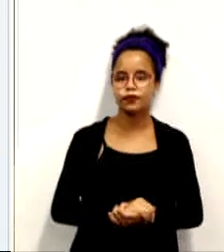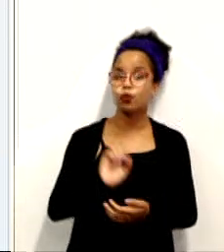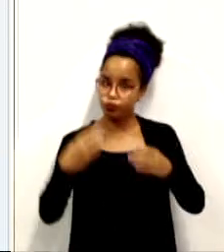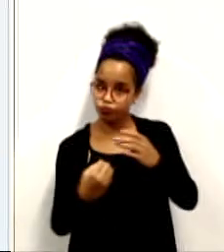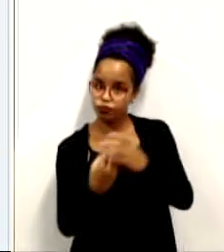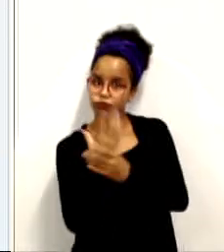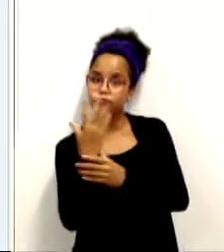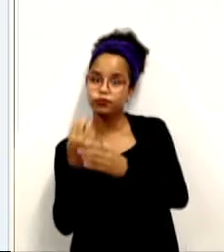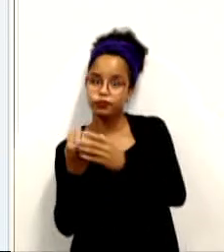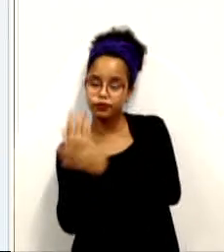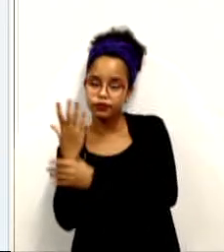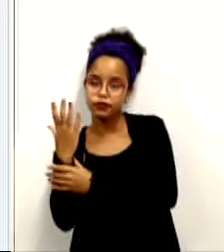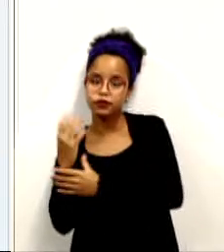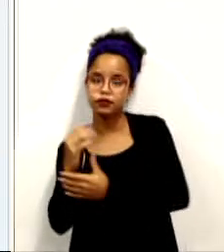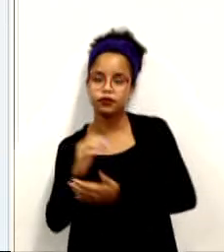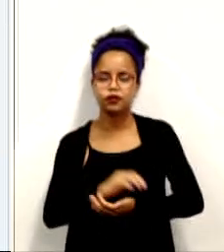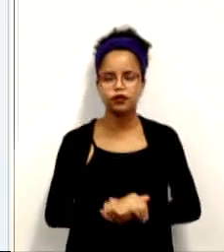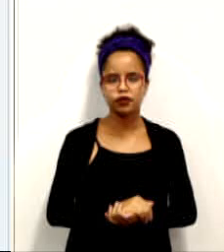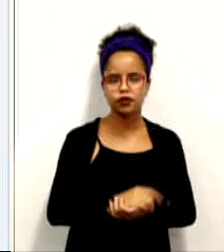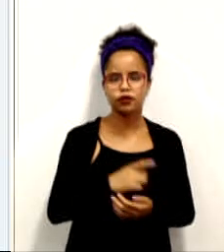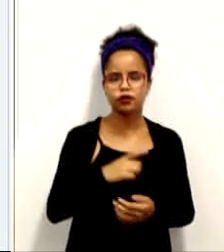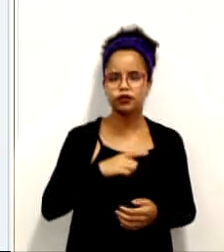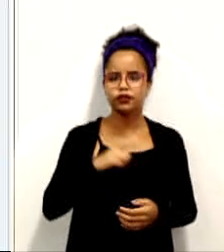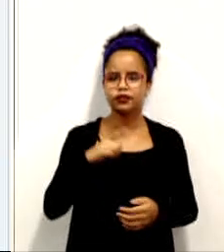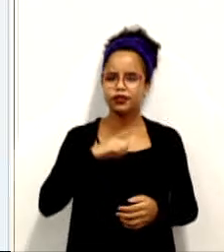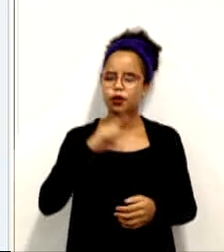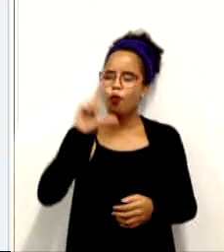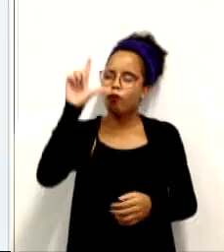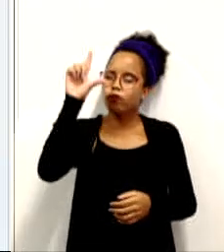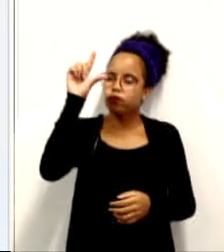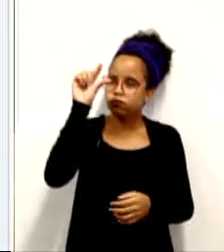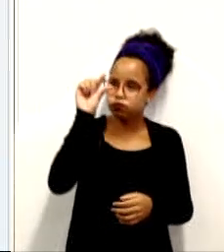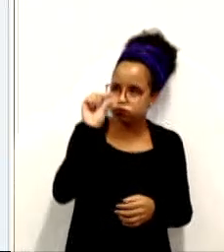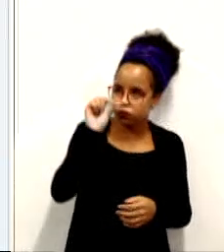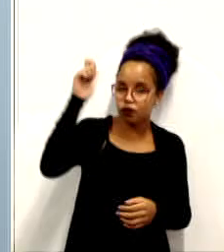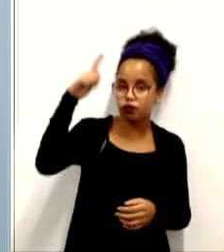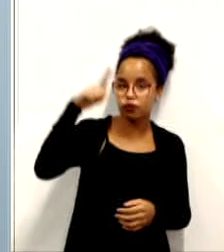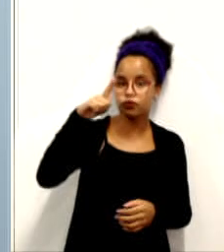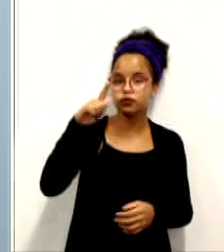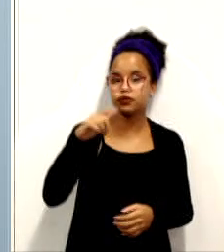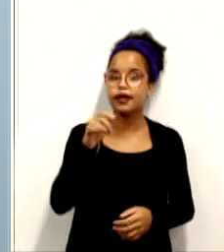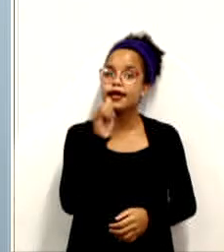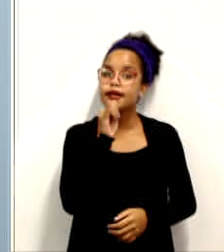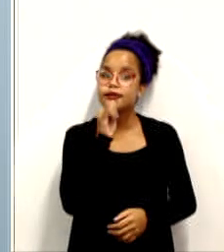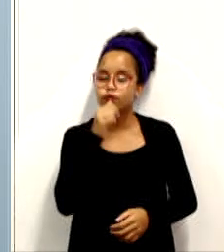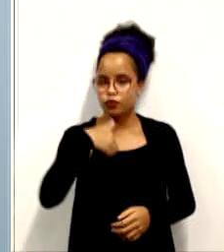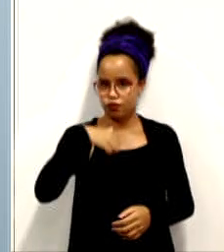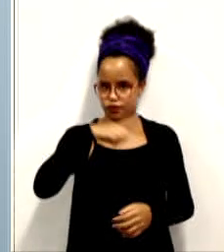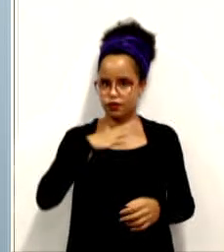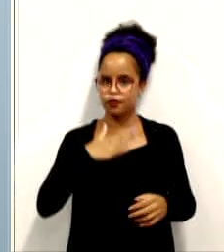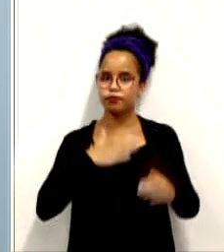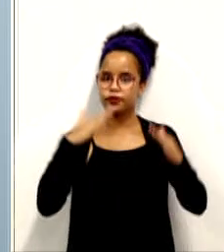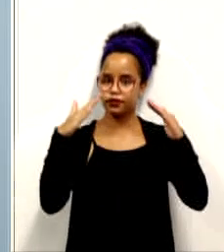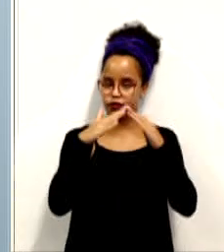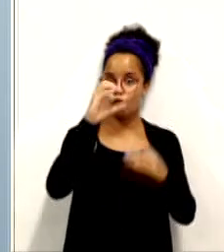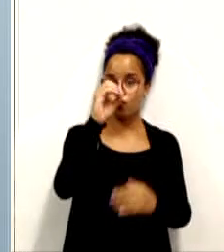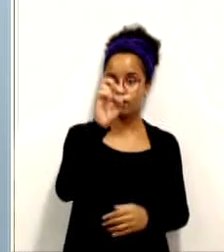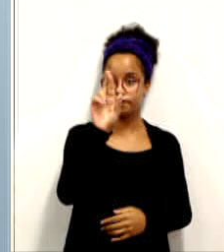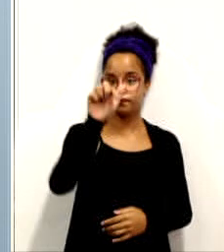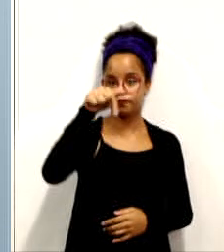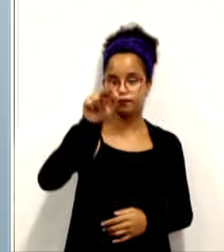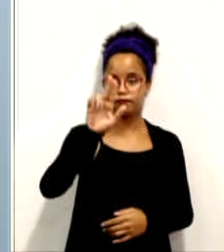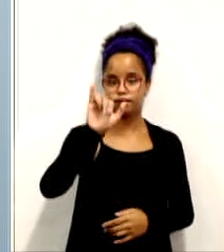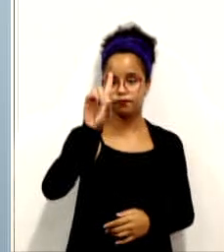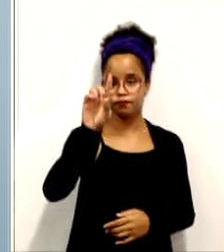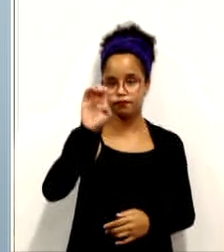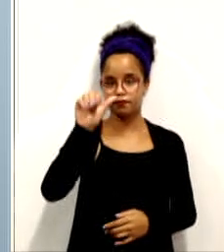se desenvolvem com pouca luz. Por exemplo, eu tenho em casa algumas orquídeas, né? É uma planta que ela